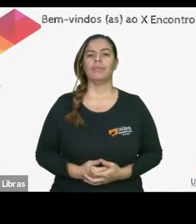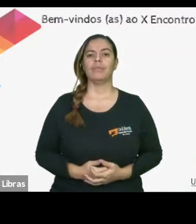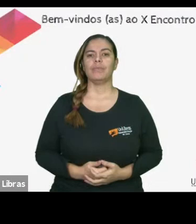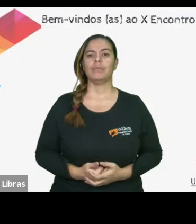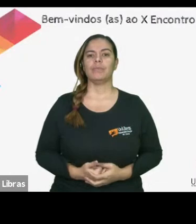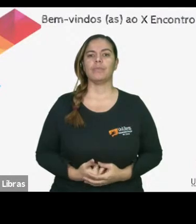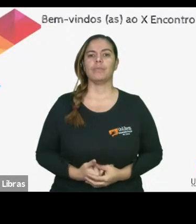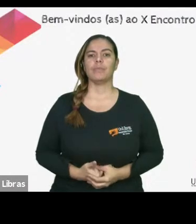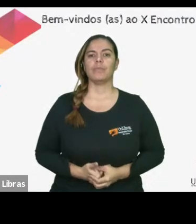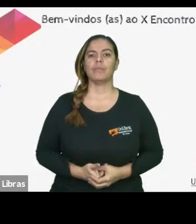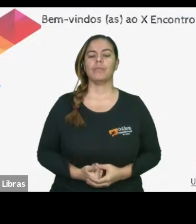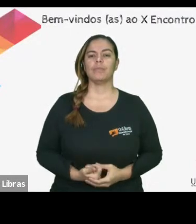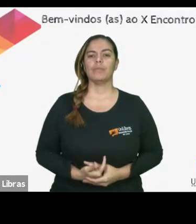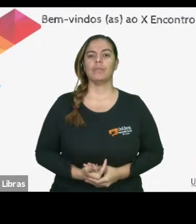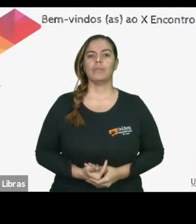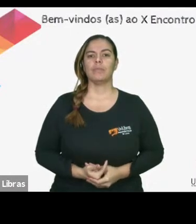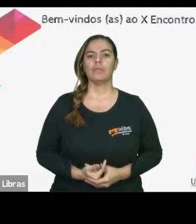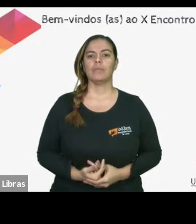Começa com o meu vídeo, ok?